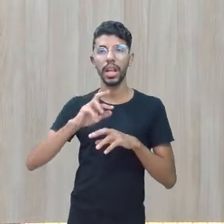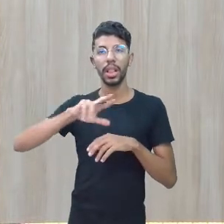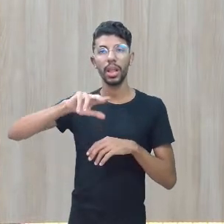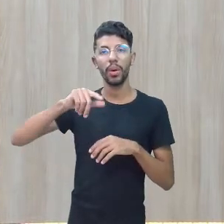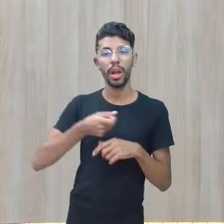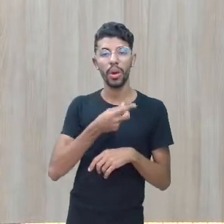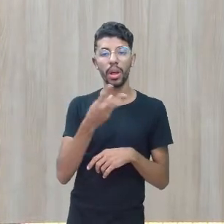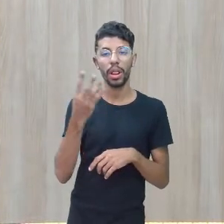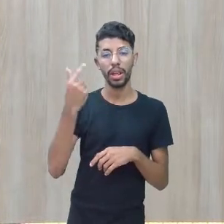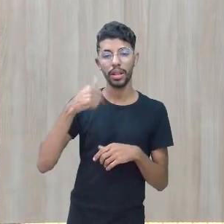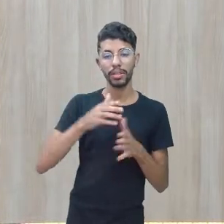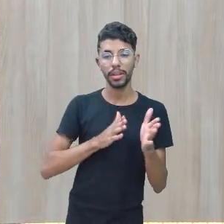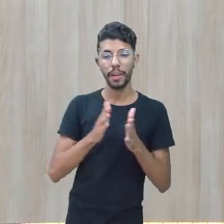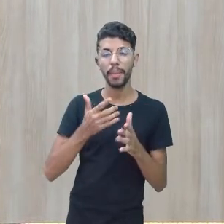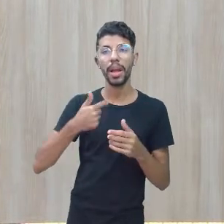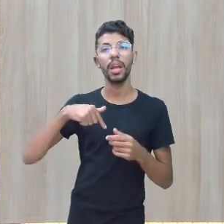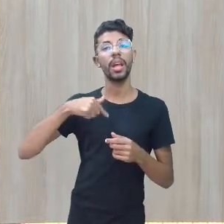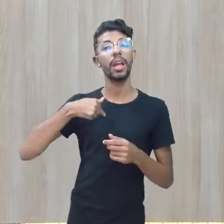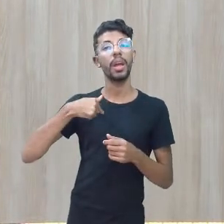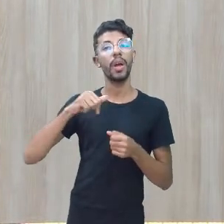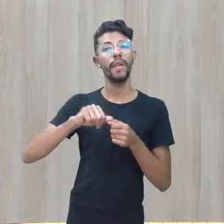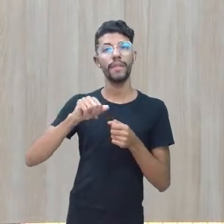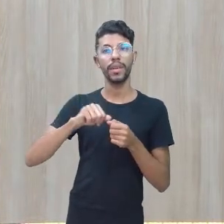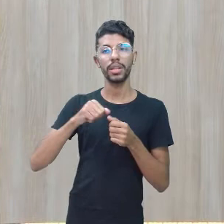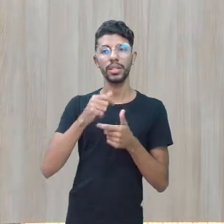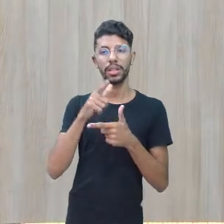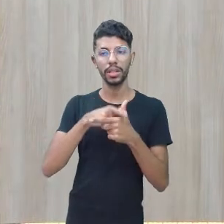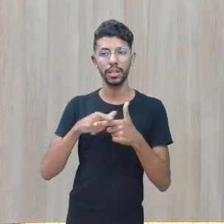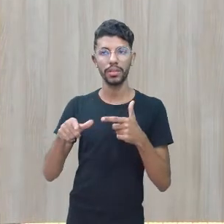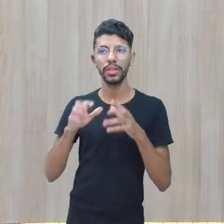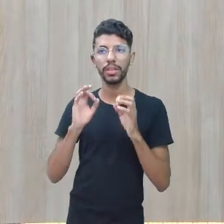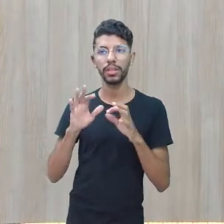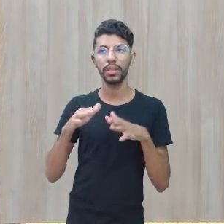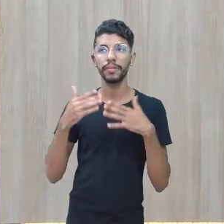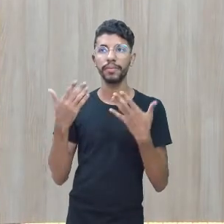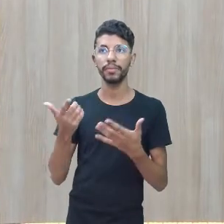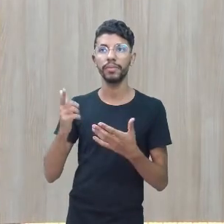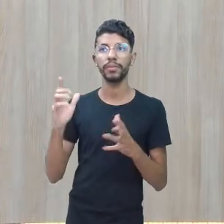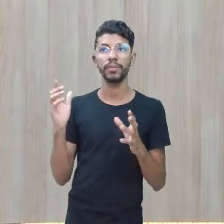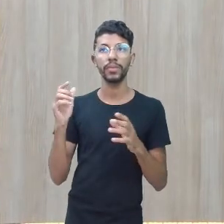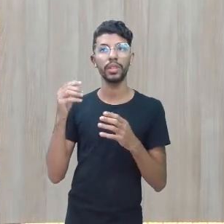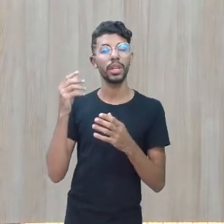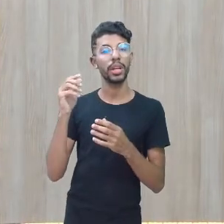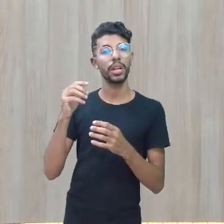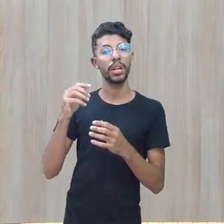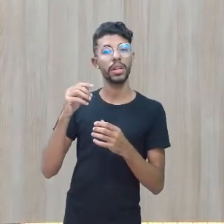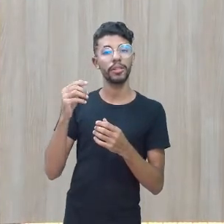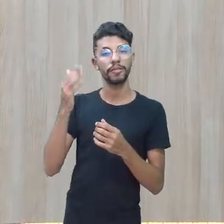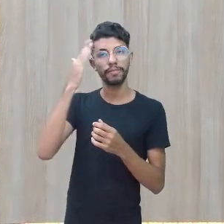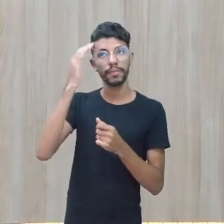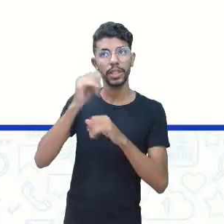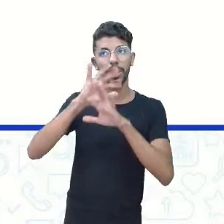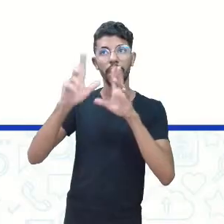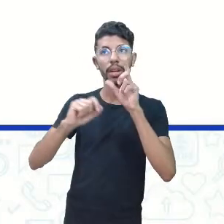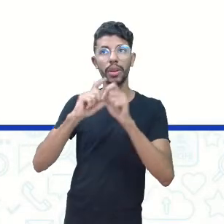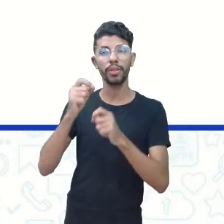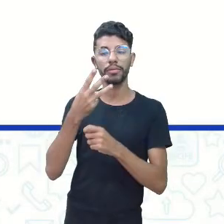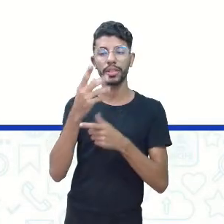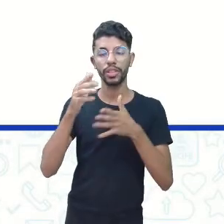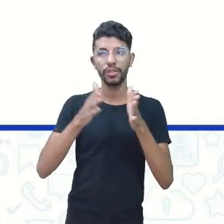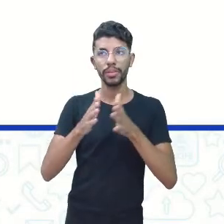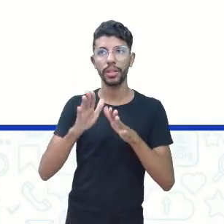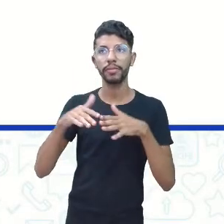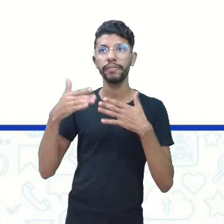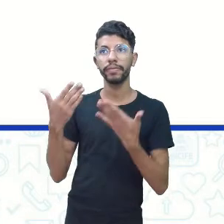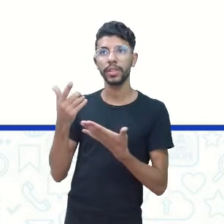de partes que eu vou fazer a divisão, tá? A gente conclui aqui que são 3 partes. Então, vamos lá. 150 dividido para 3